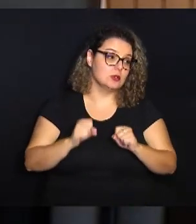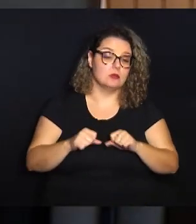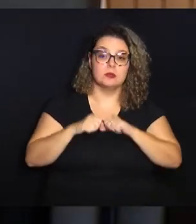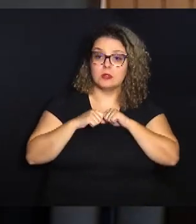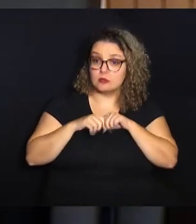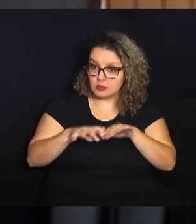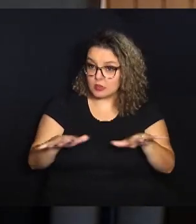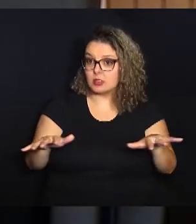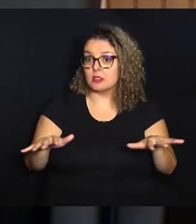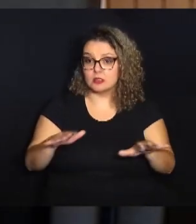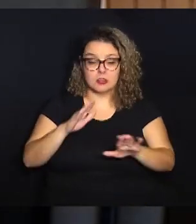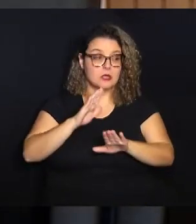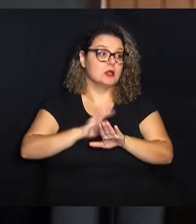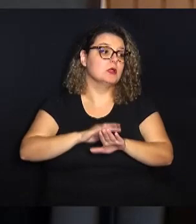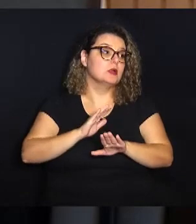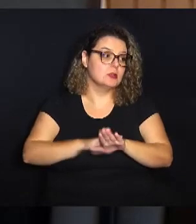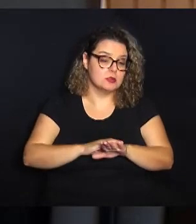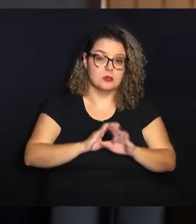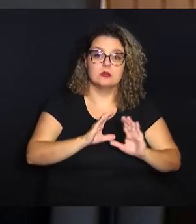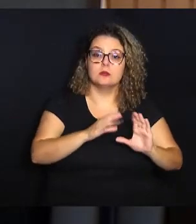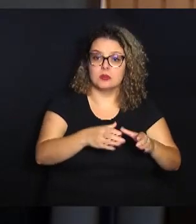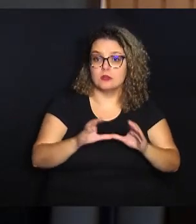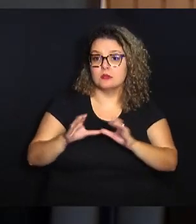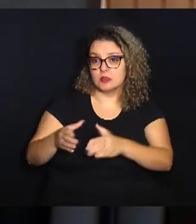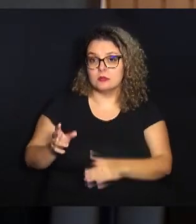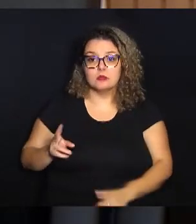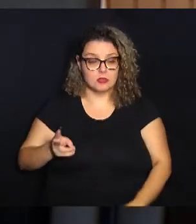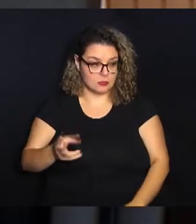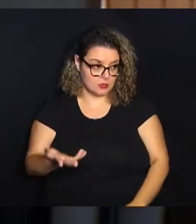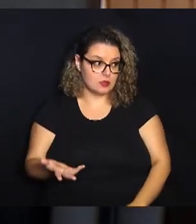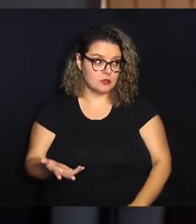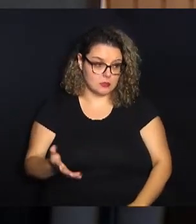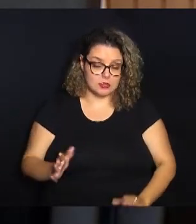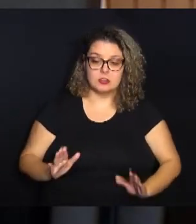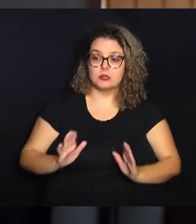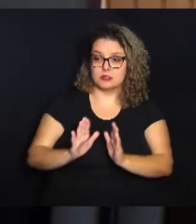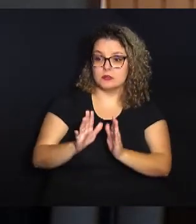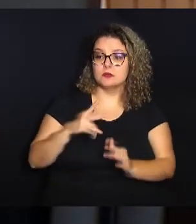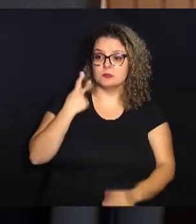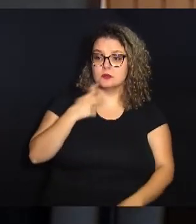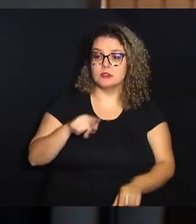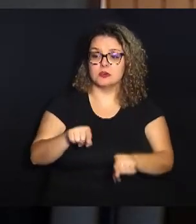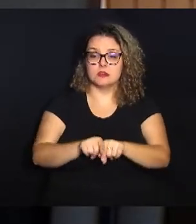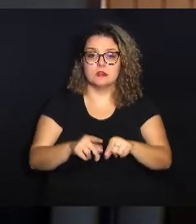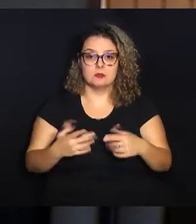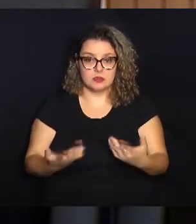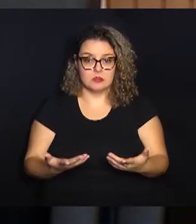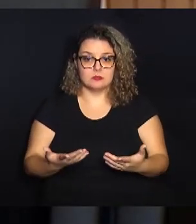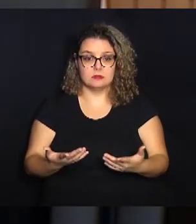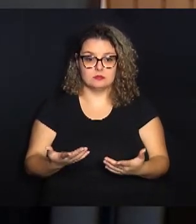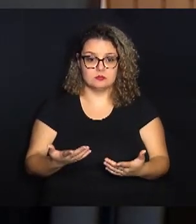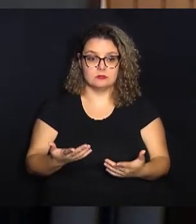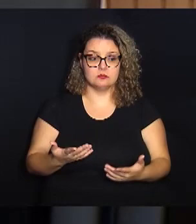ampliar as ações das comissões permanentes, né? E das frentes parlamentares. Então, além